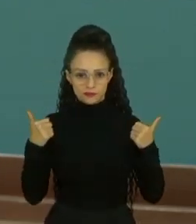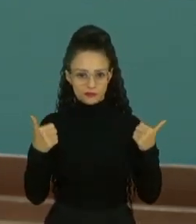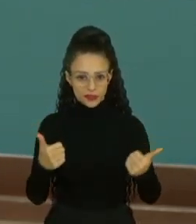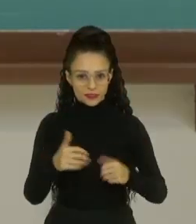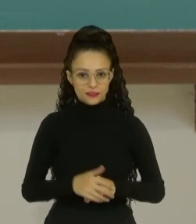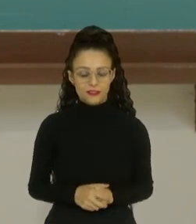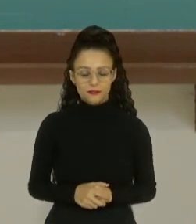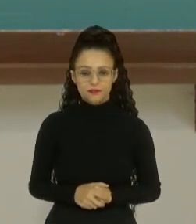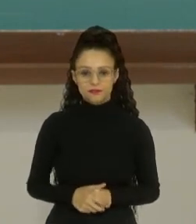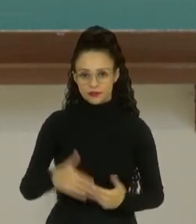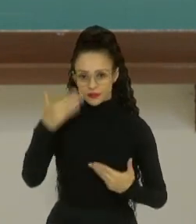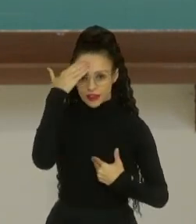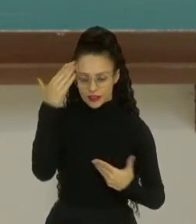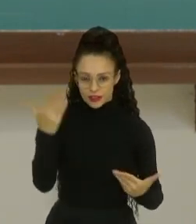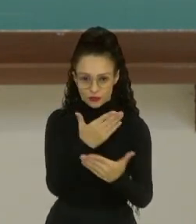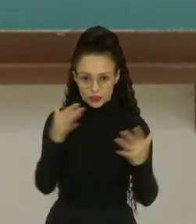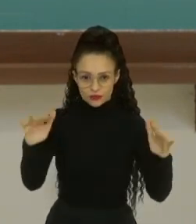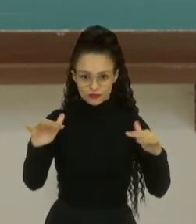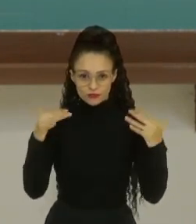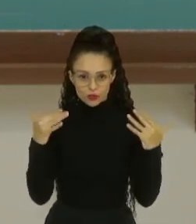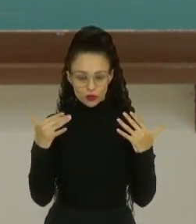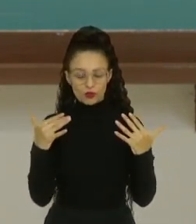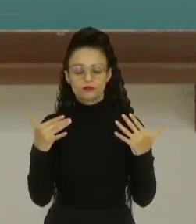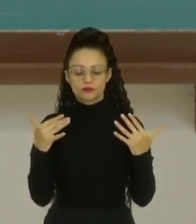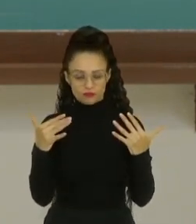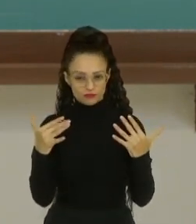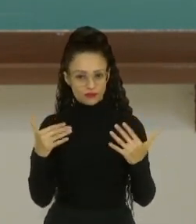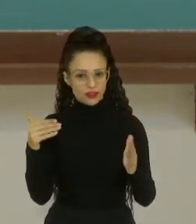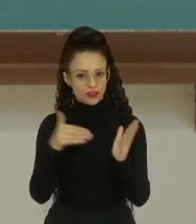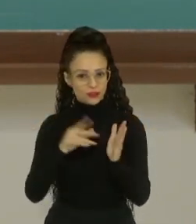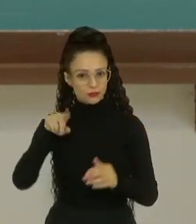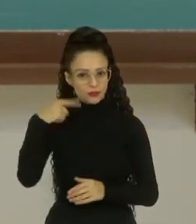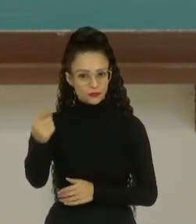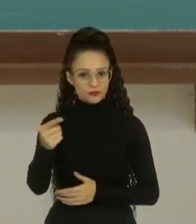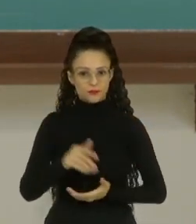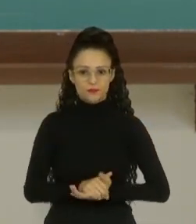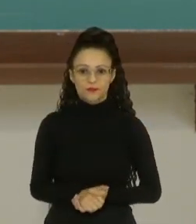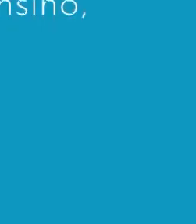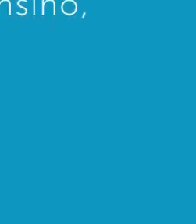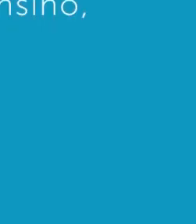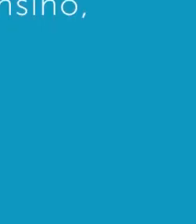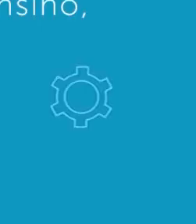beleza? Então, agradeço a você que nos acompanhou e até a próxima.